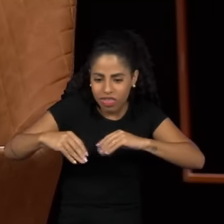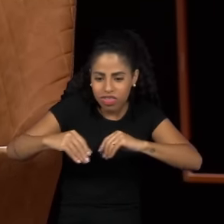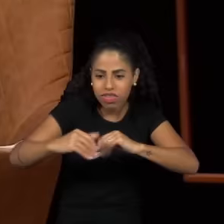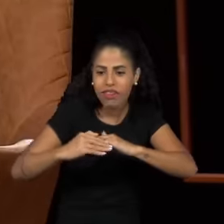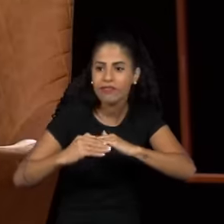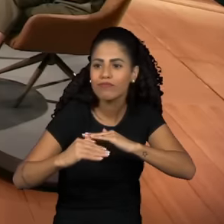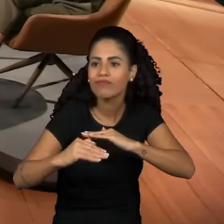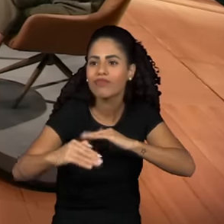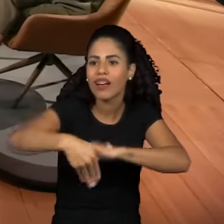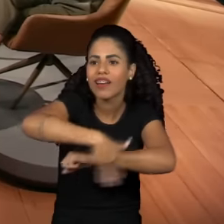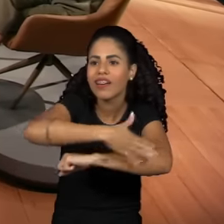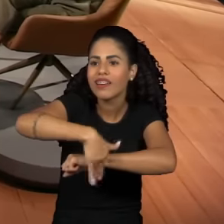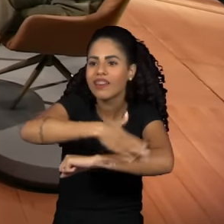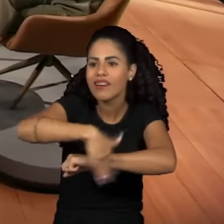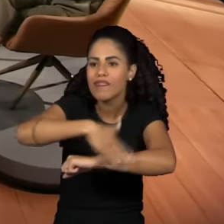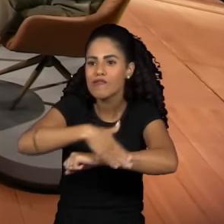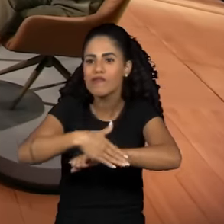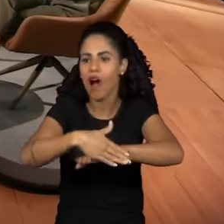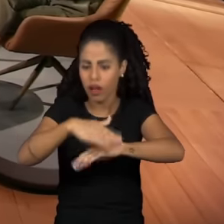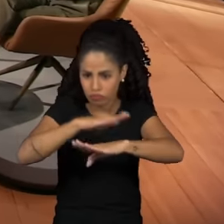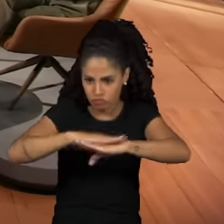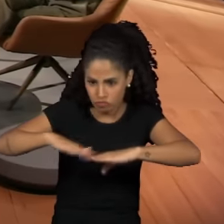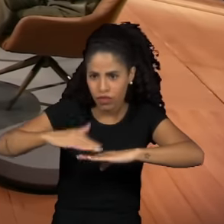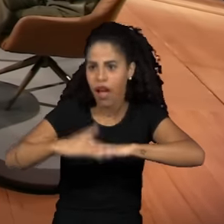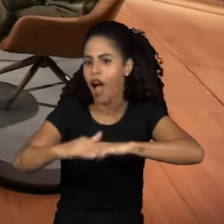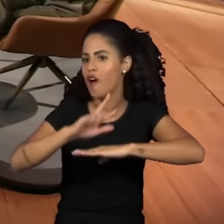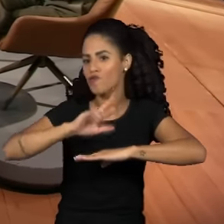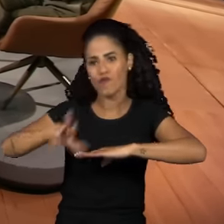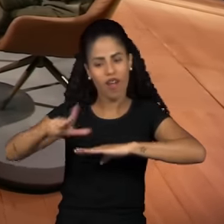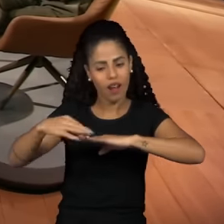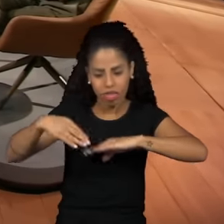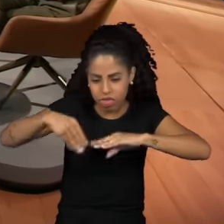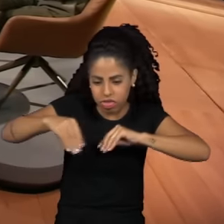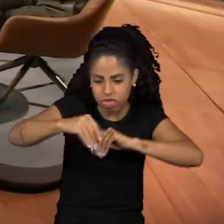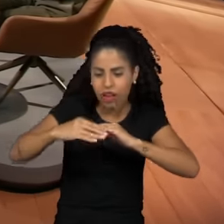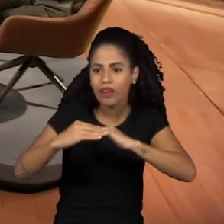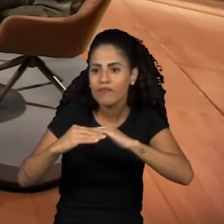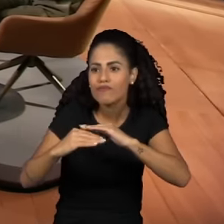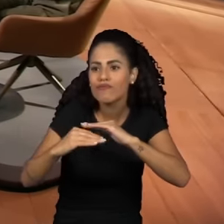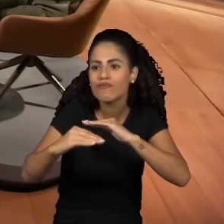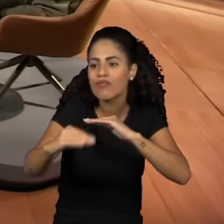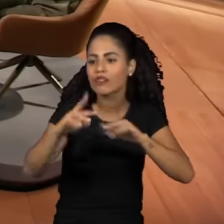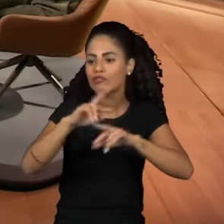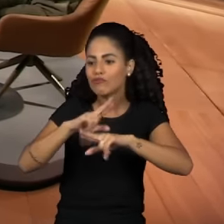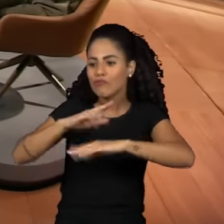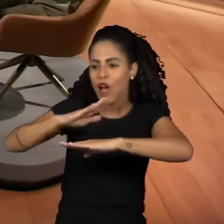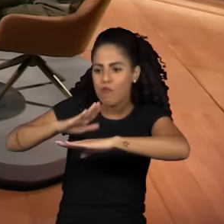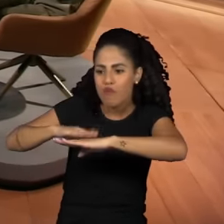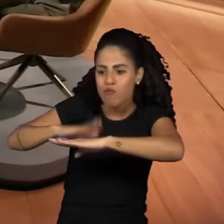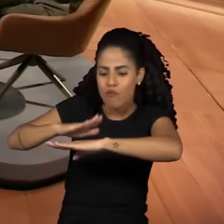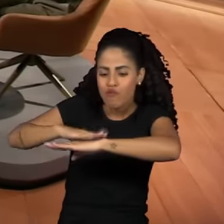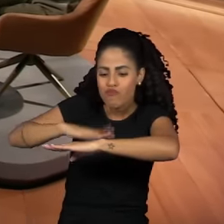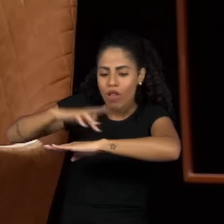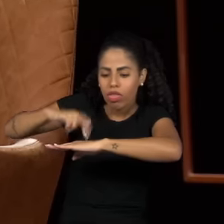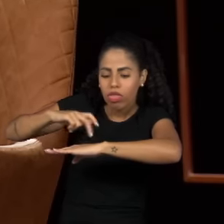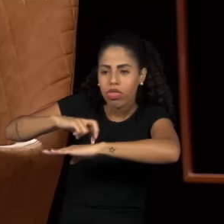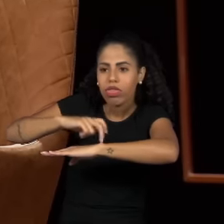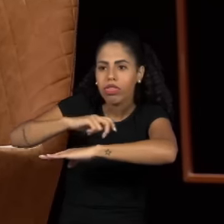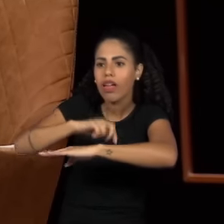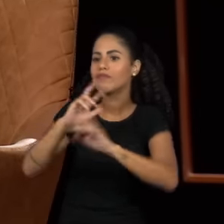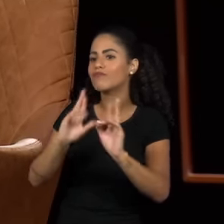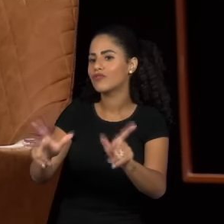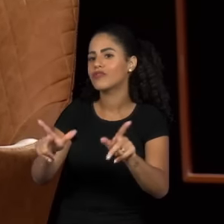tive uma infância onde o universo da fantasia, sabe esse universo de... Um universo bem popular